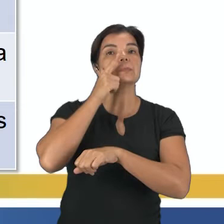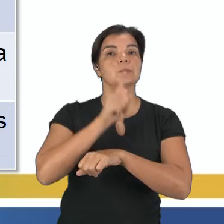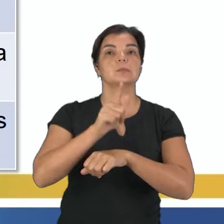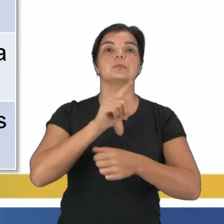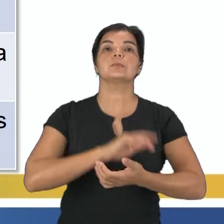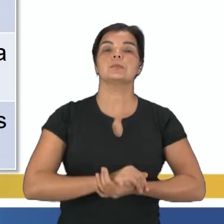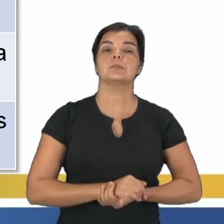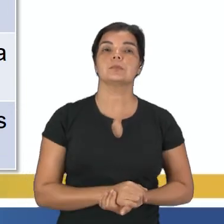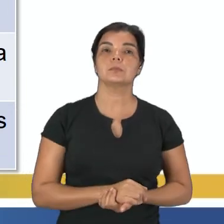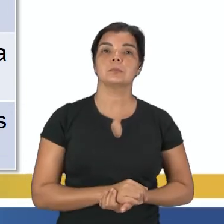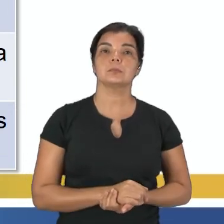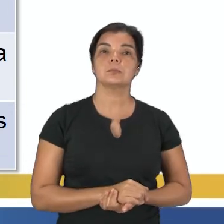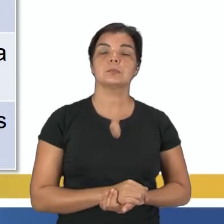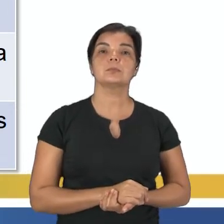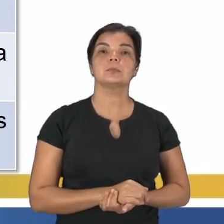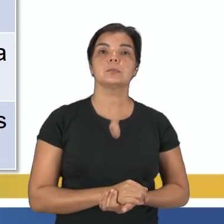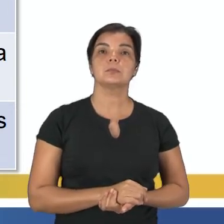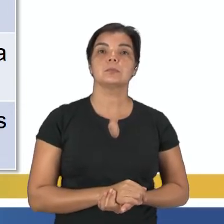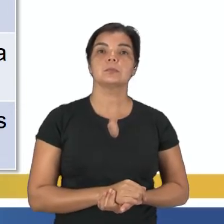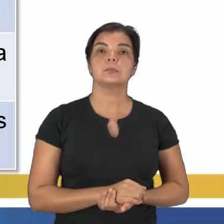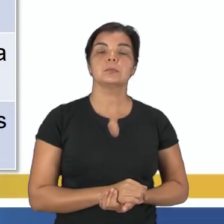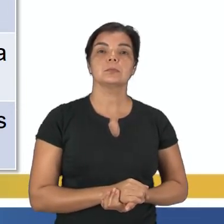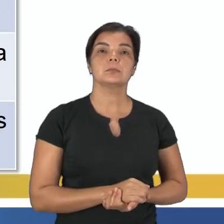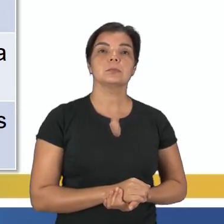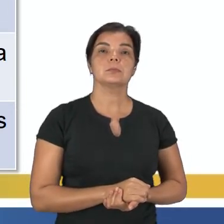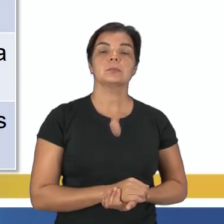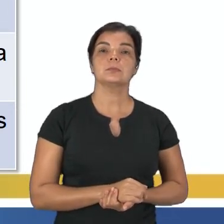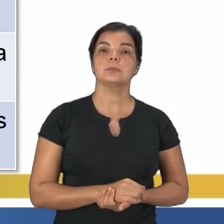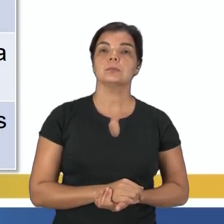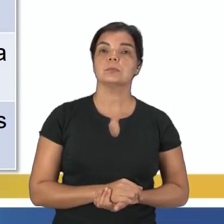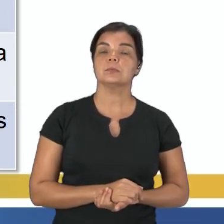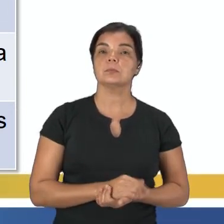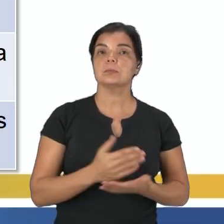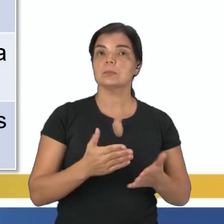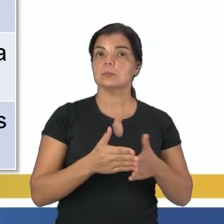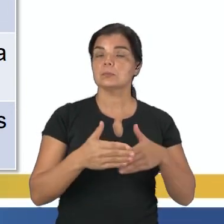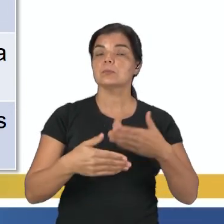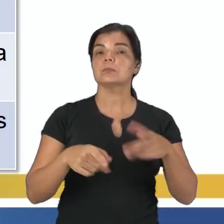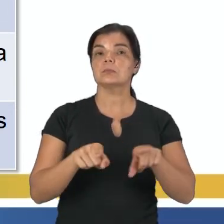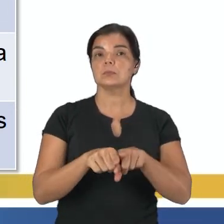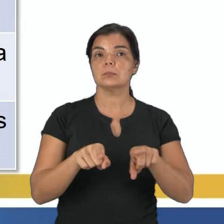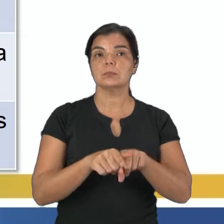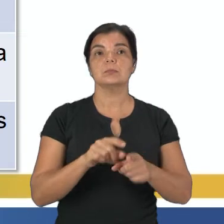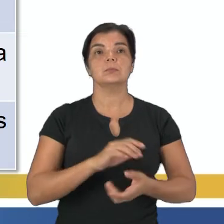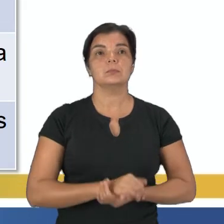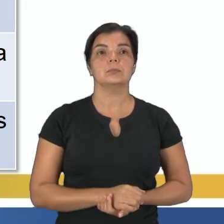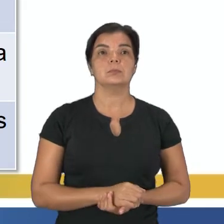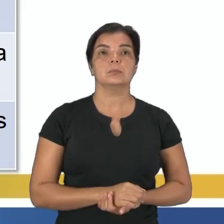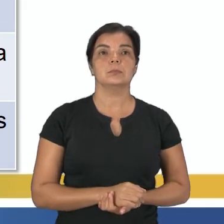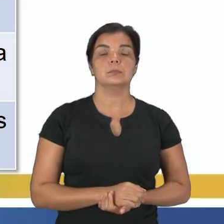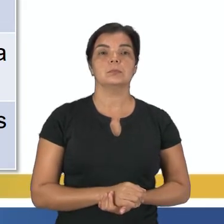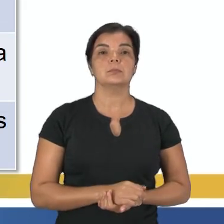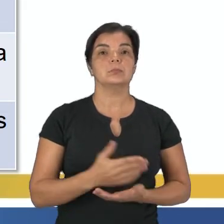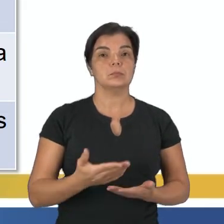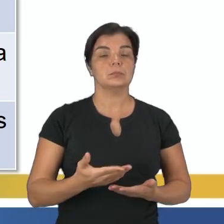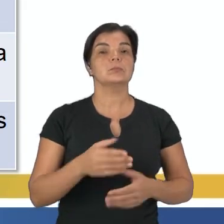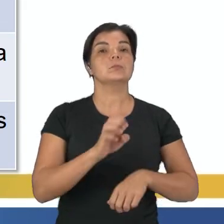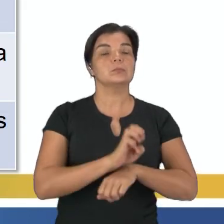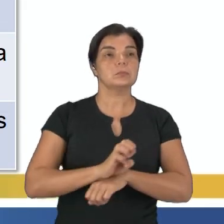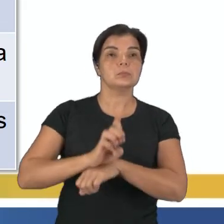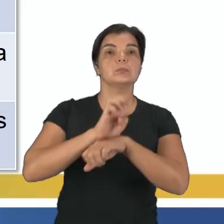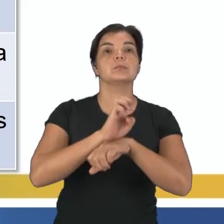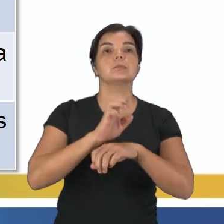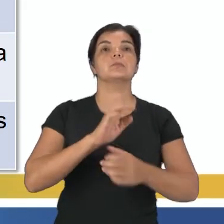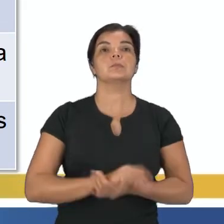consequentemente, o fim do segundo ciclo da borracha. E aí, nesse período também, o Acre se torna um estado, certo? Vira o